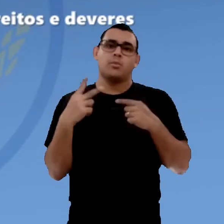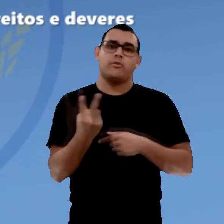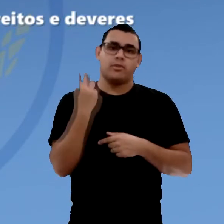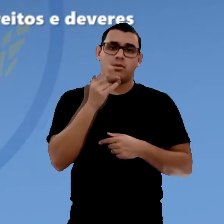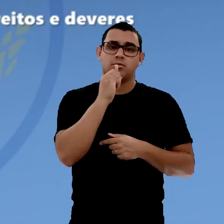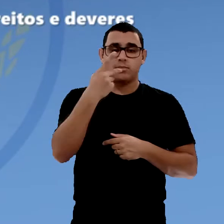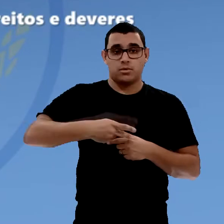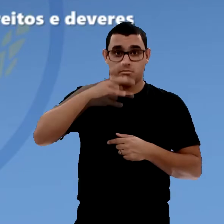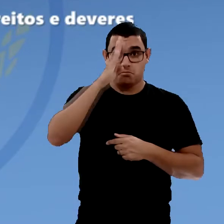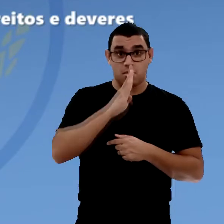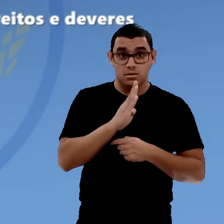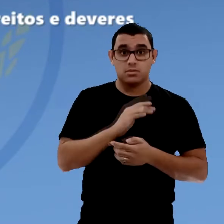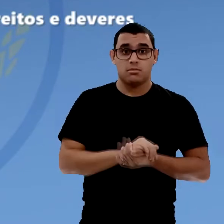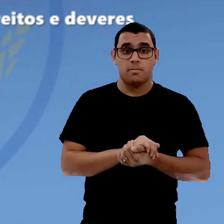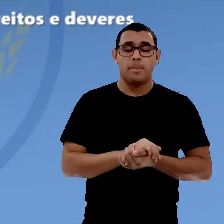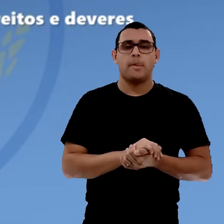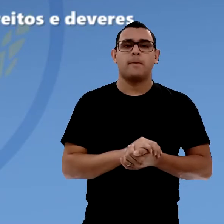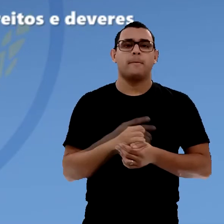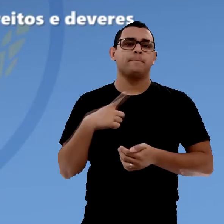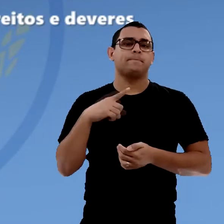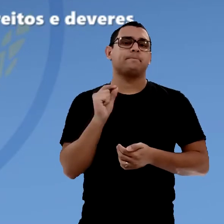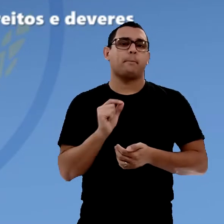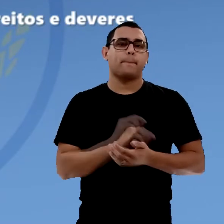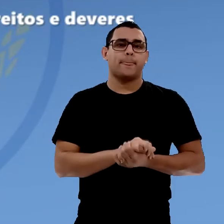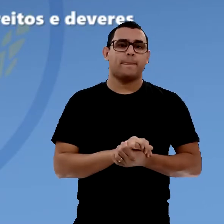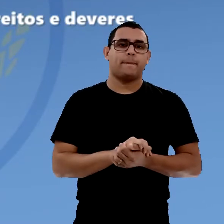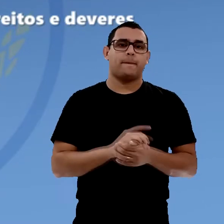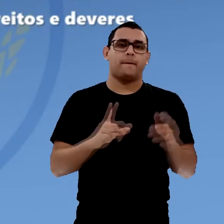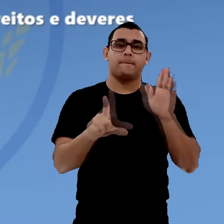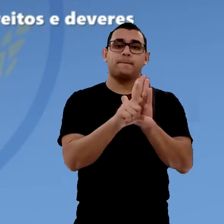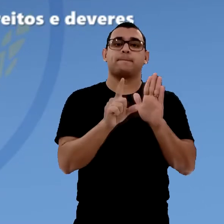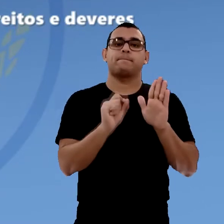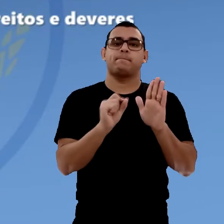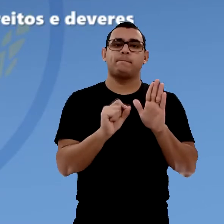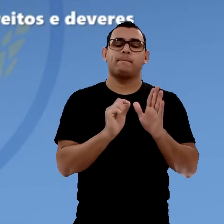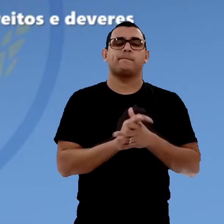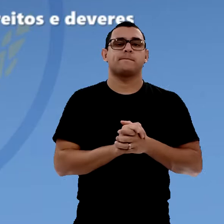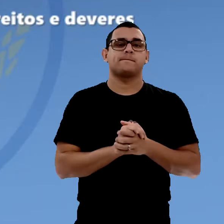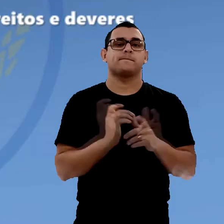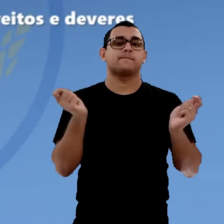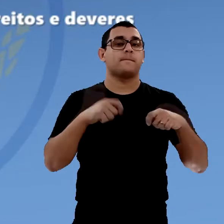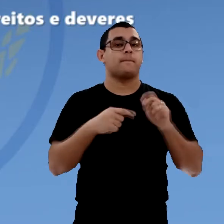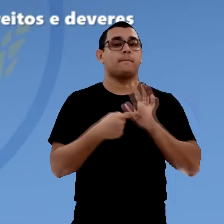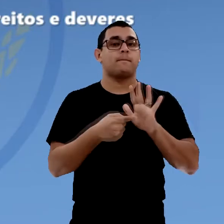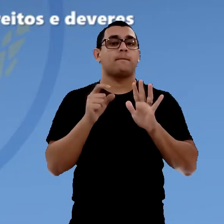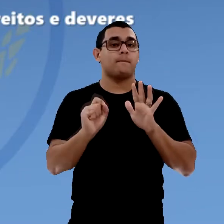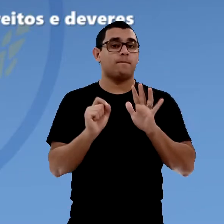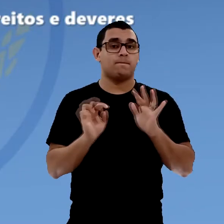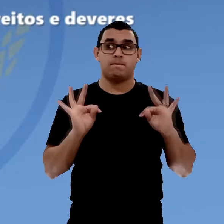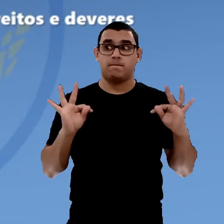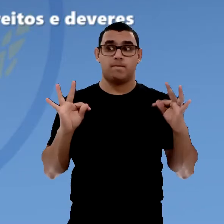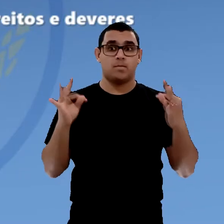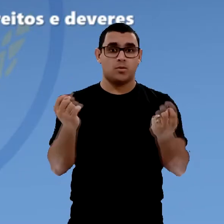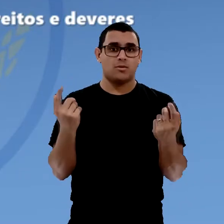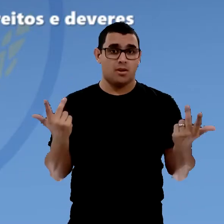Nossa sociedade brasileira, por exemplo, tem a lei para determinar que